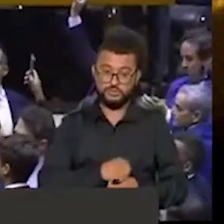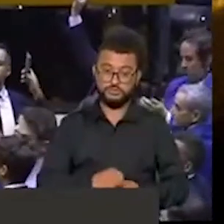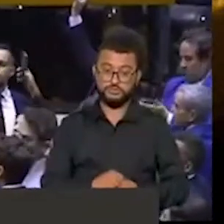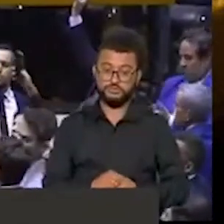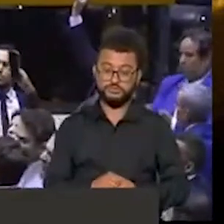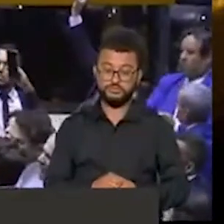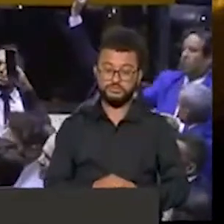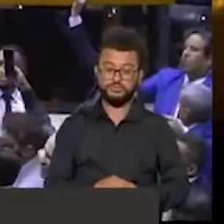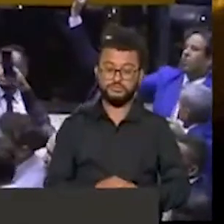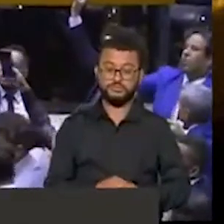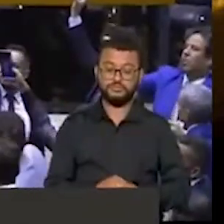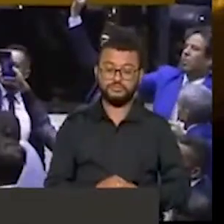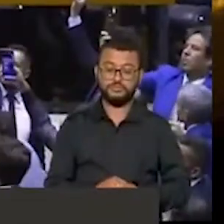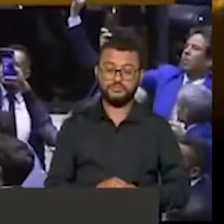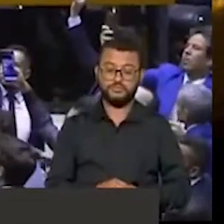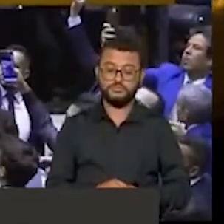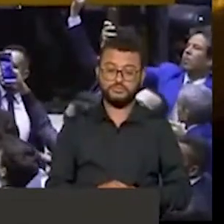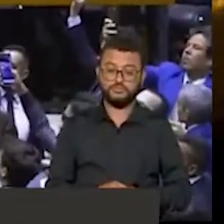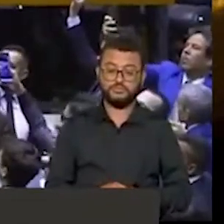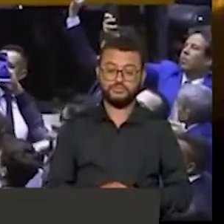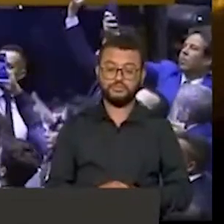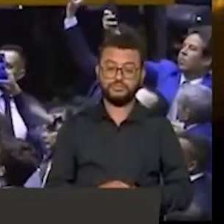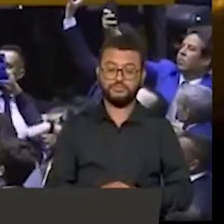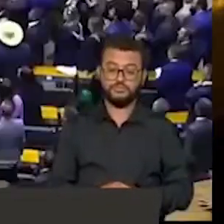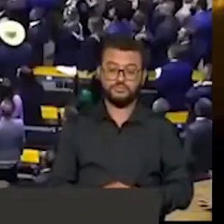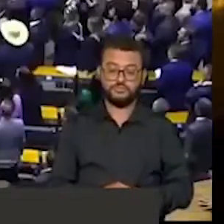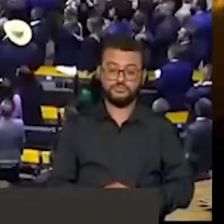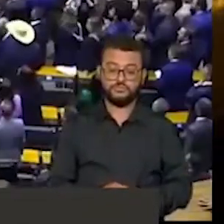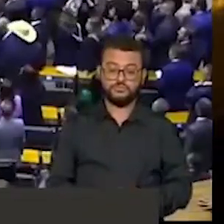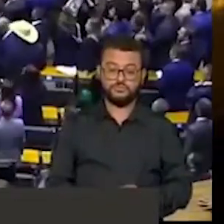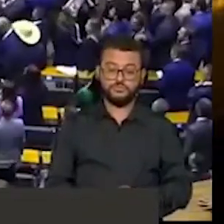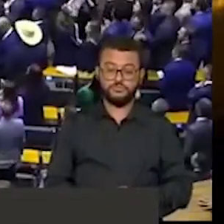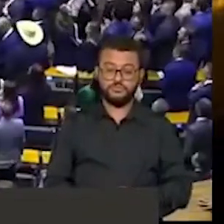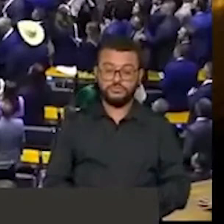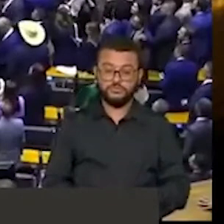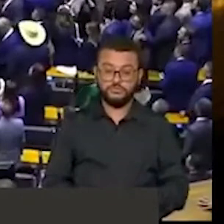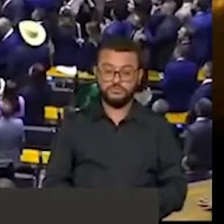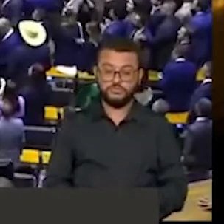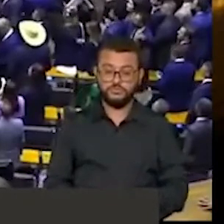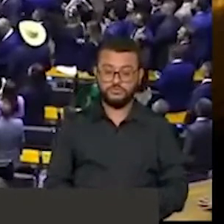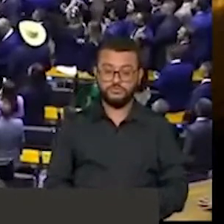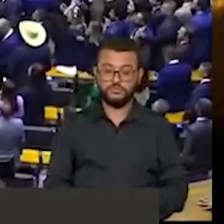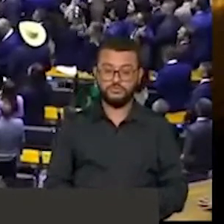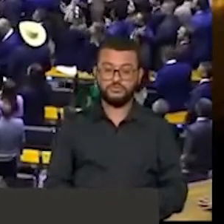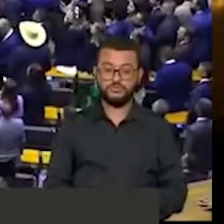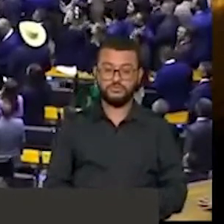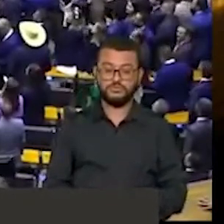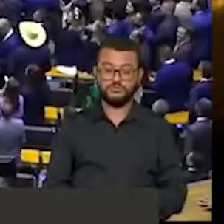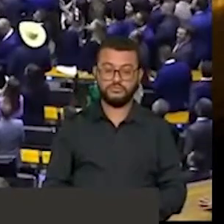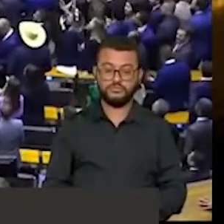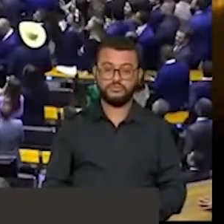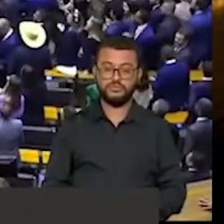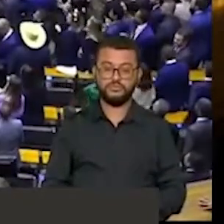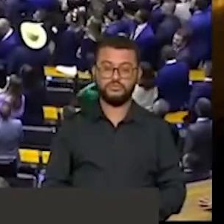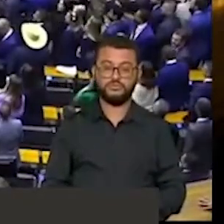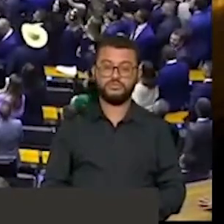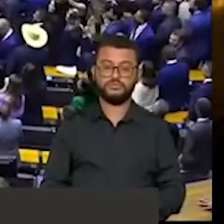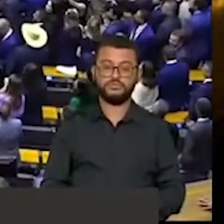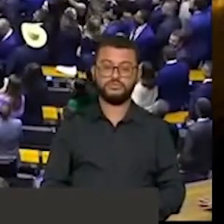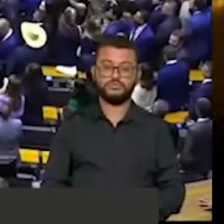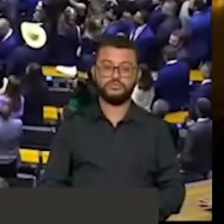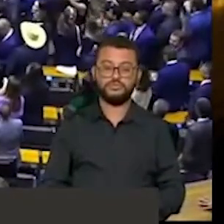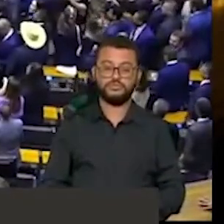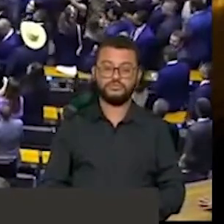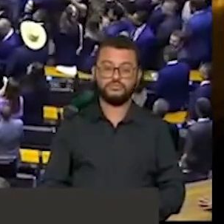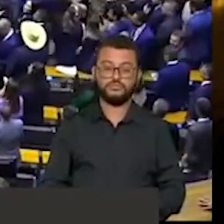automotivo por exemplo de montadoras que não estão na região Nordeste que vão ter uma série de benefícios já tá reclamando e isso é uma questão de isonomia